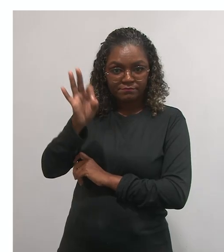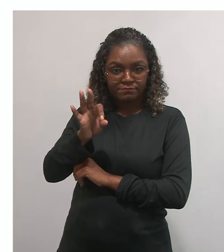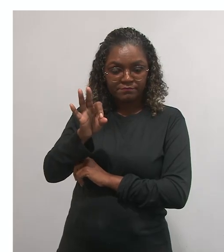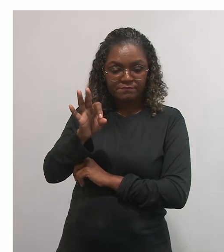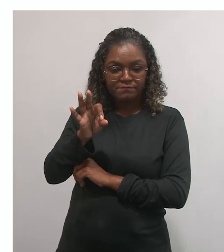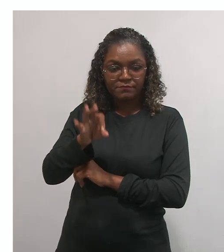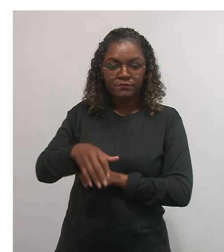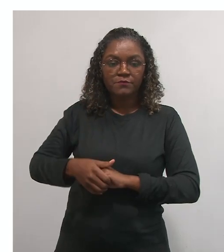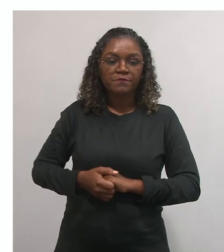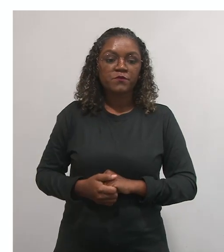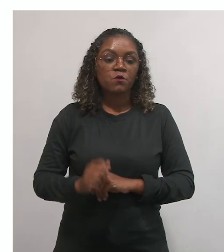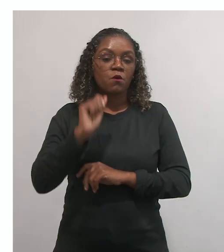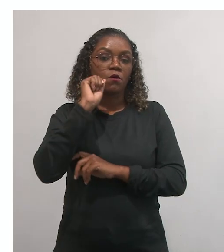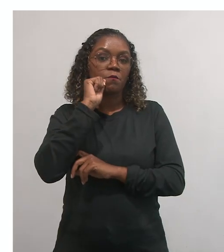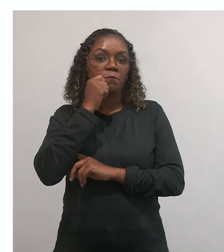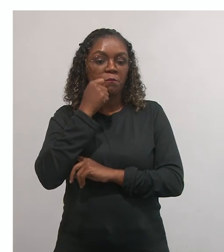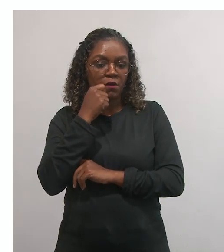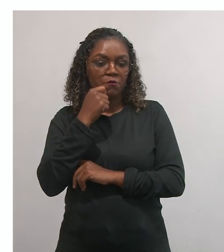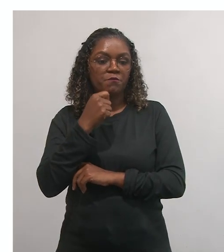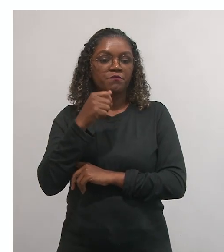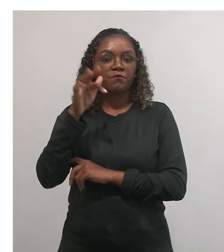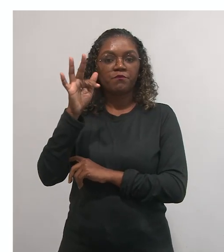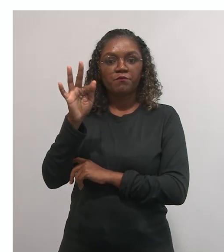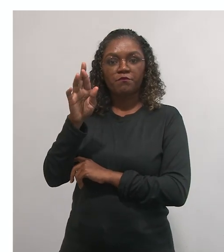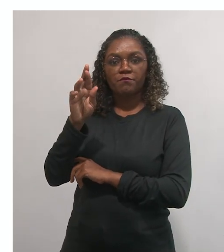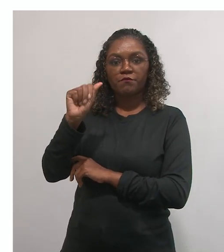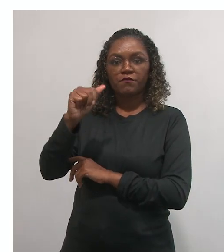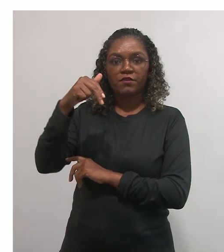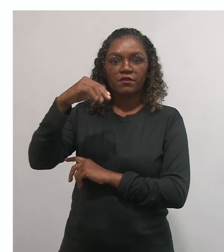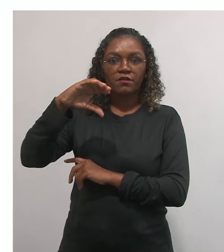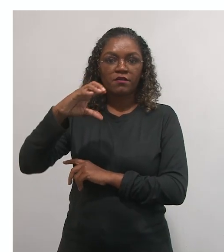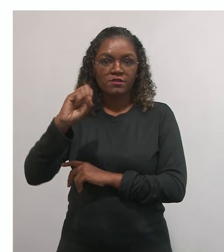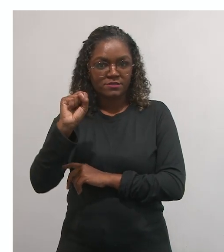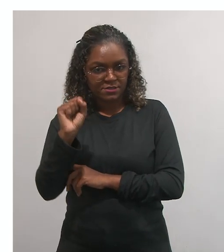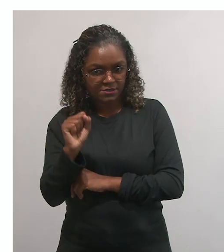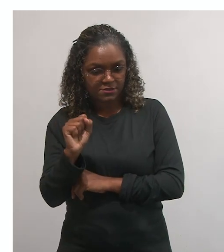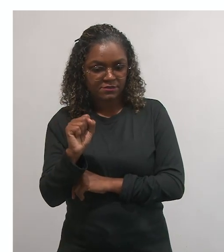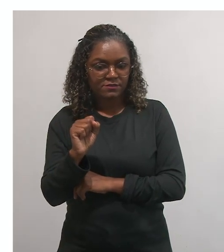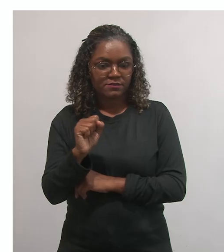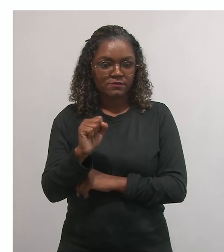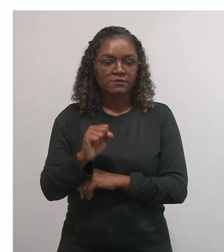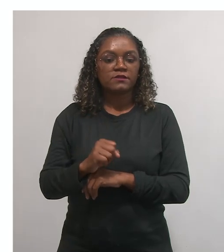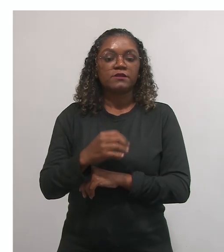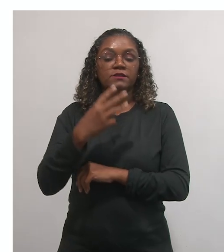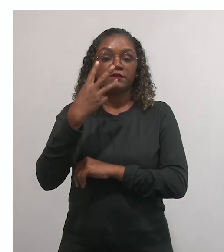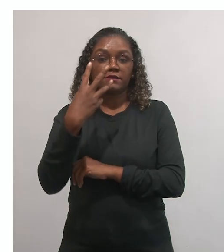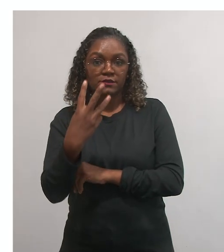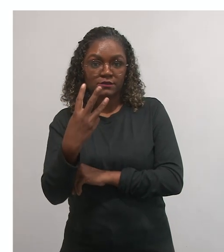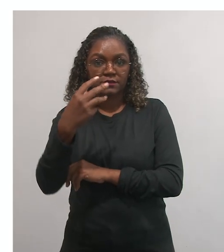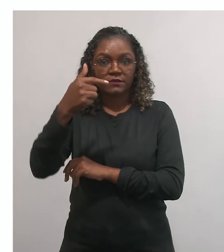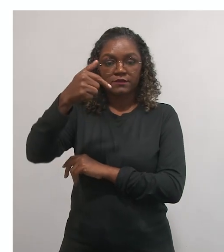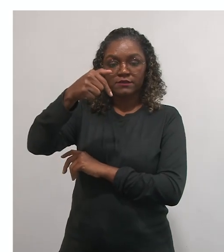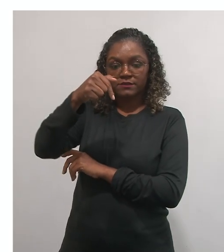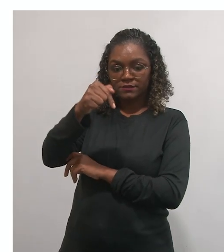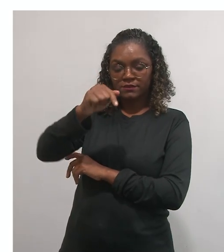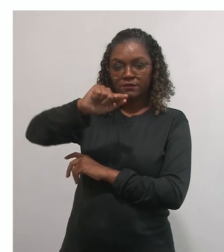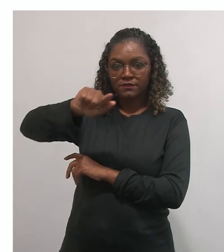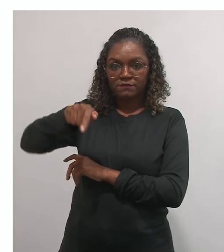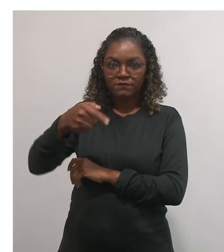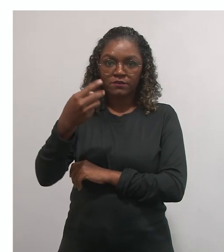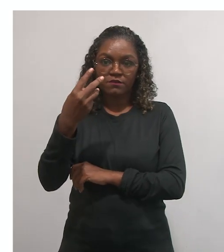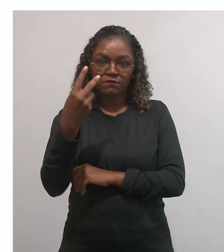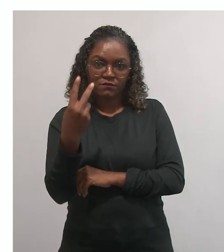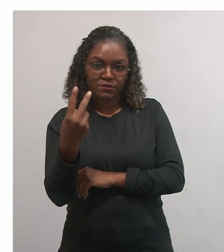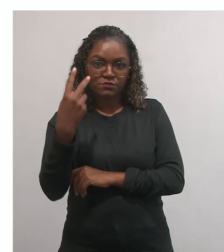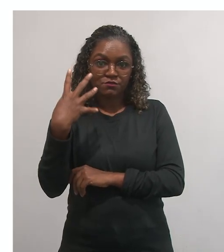5,31% o pão francês foi o produto que teve maior margem de de